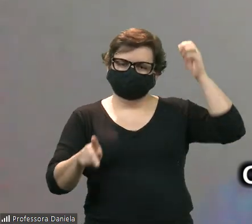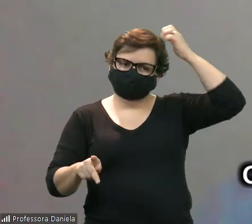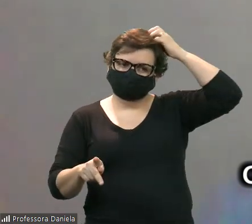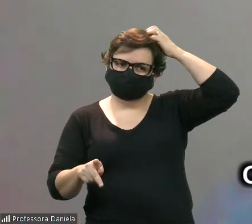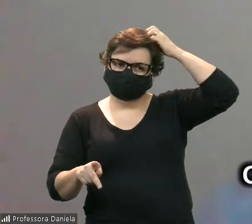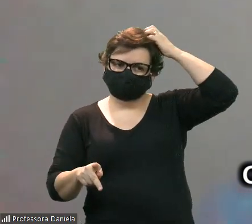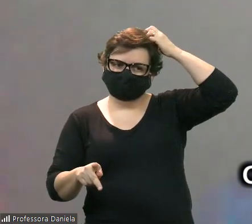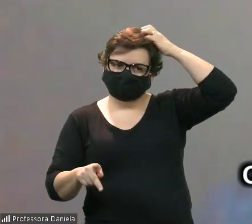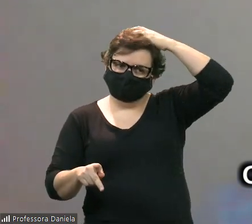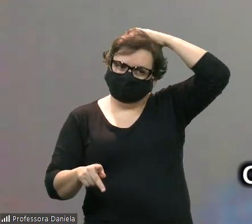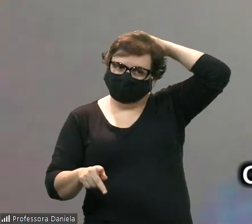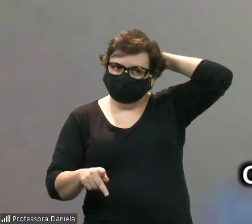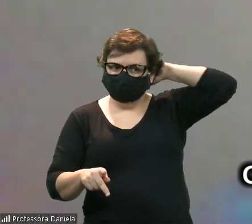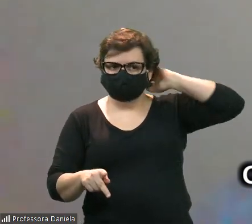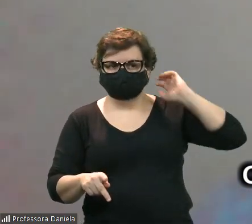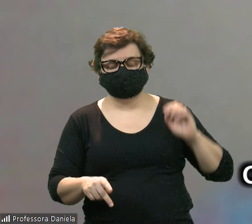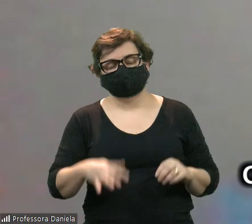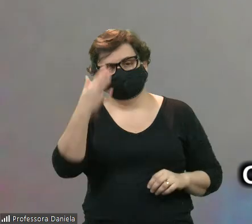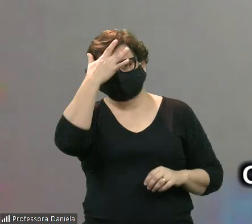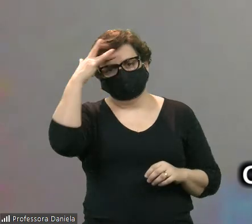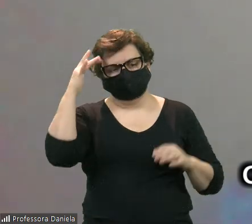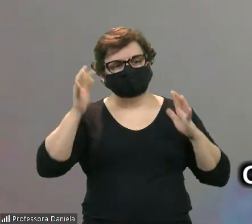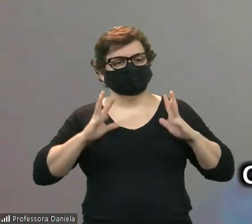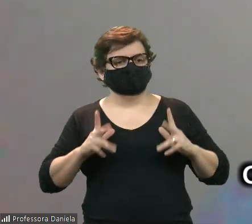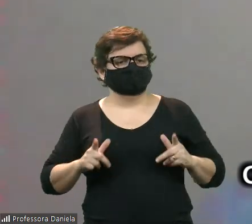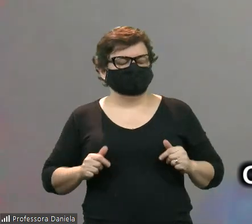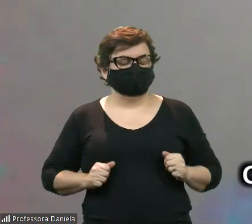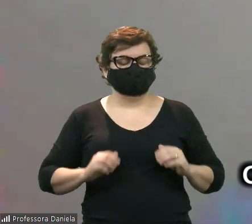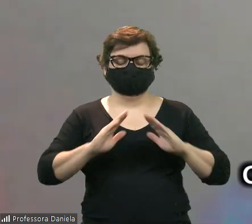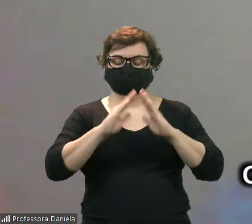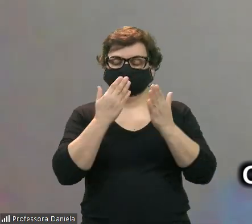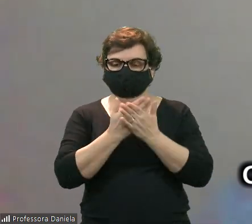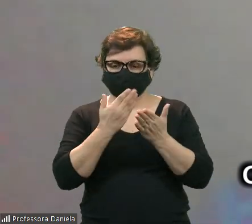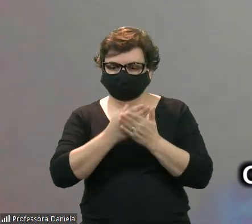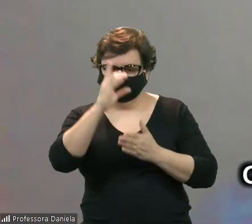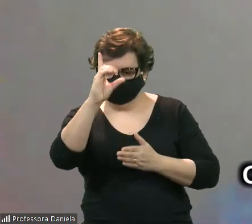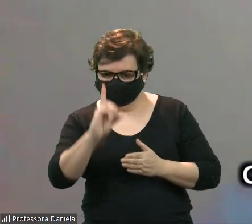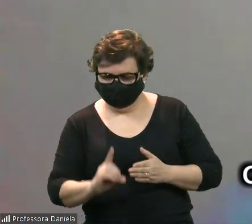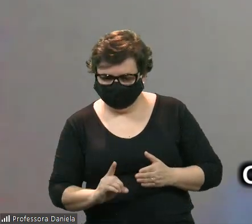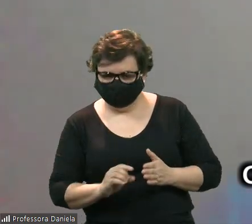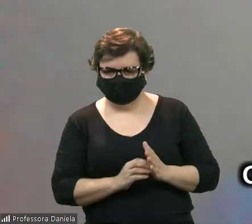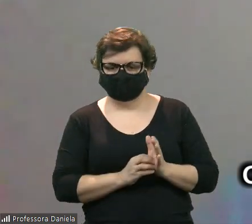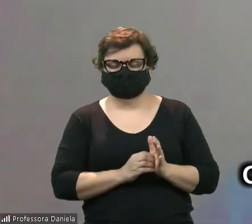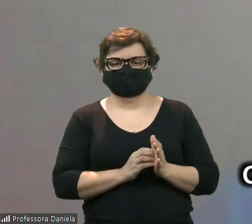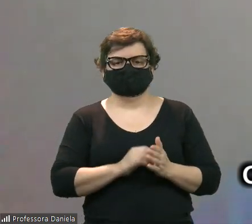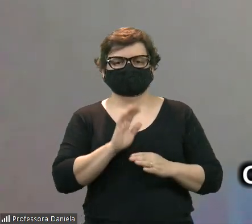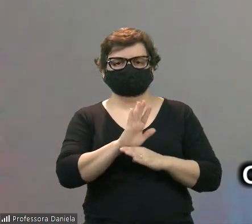professores, funcionários que estão lá limpando a escola, diretores, coordenadores, auxiliares de direção,